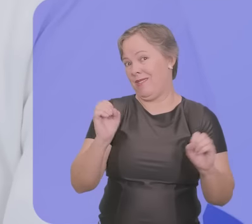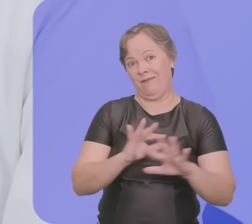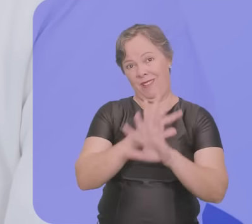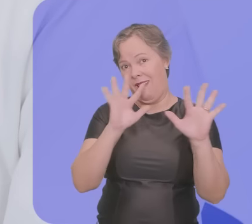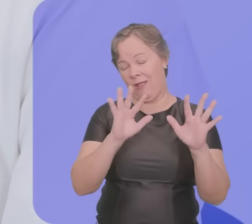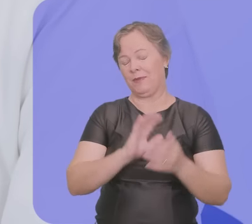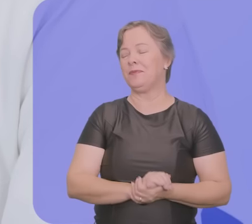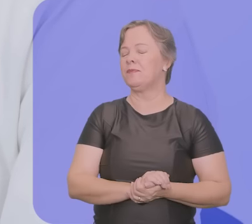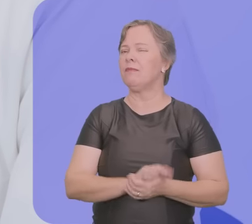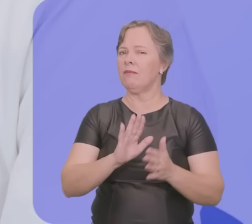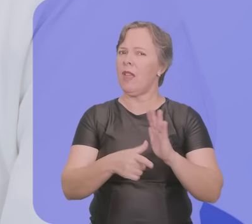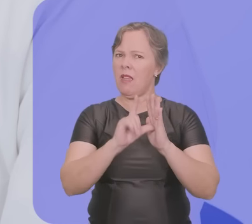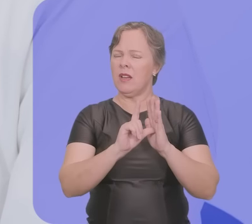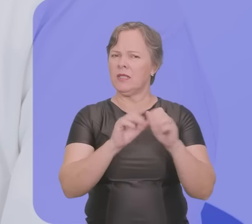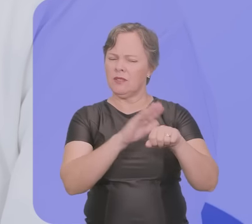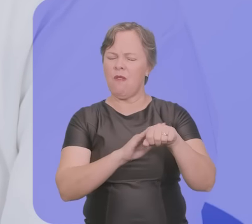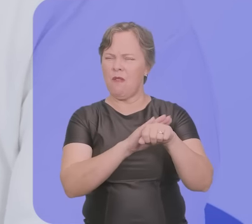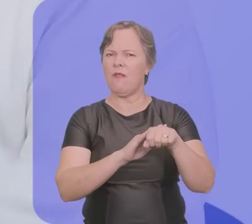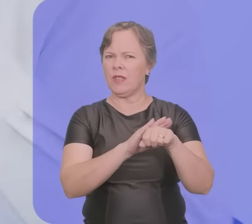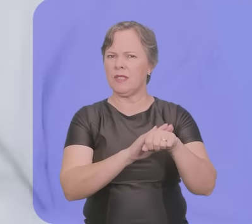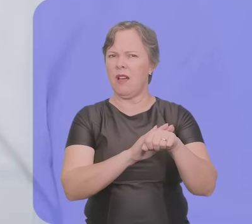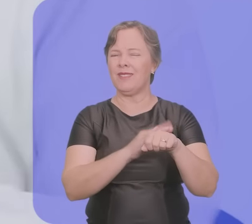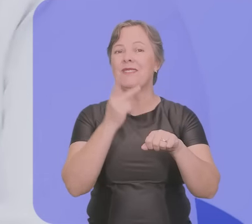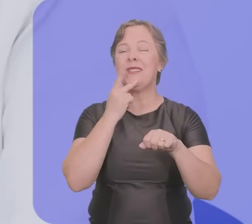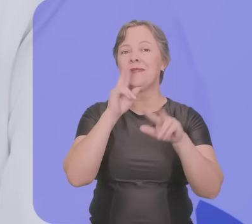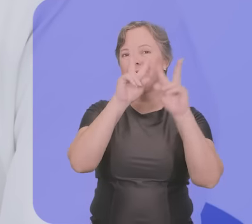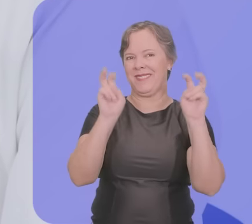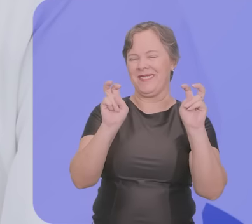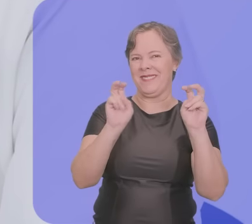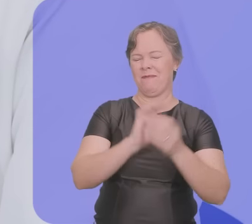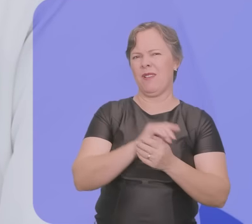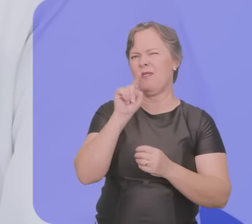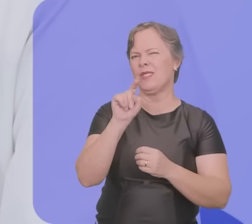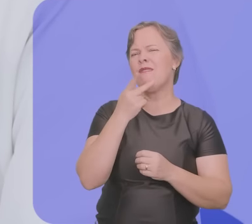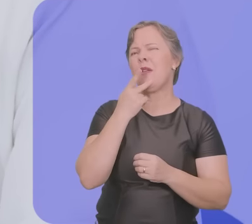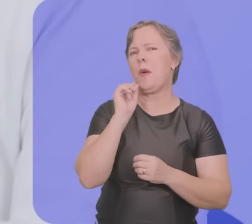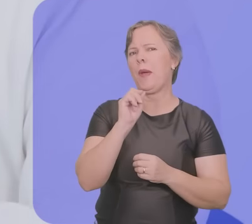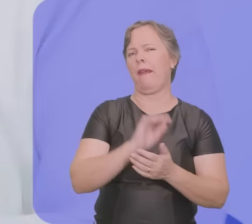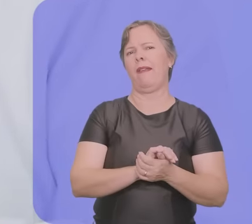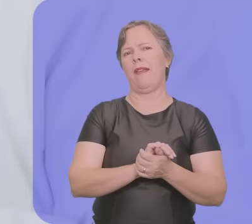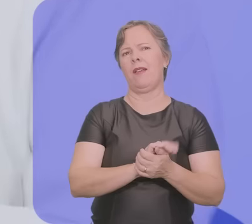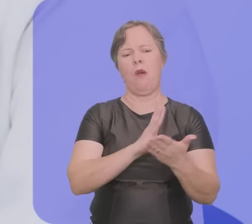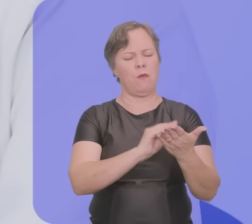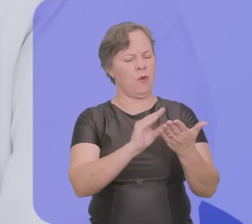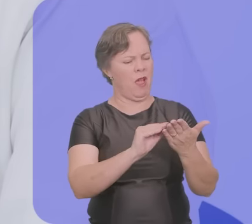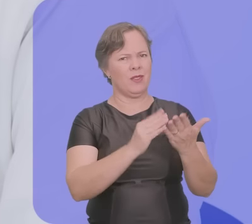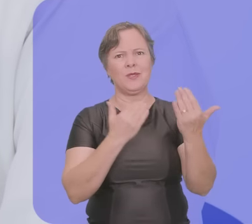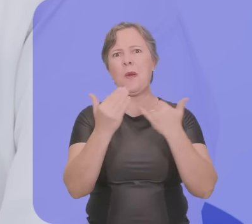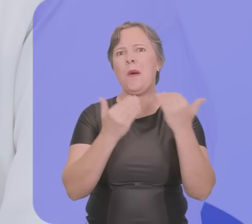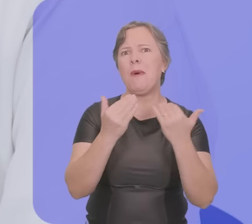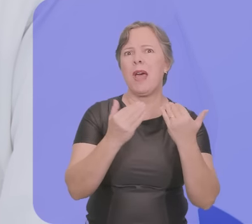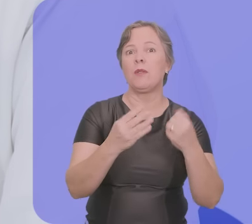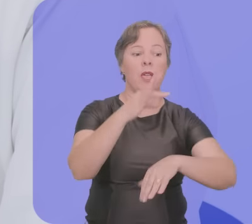Então, um exemplo que a gente tem, que também ficou famoso aqui, né, dentro dessa área, quem já acompanha, né, há algum